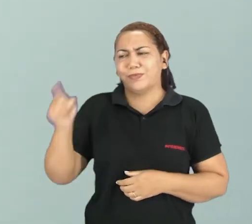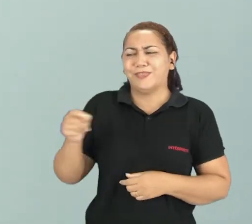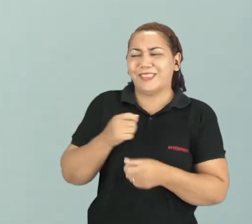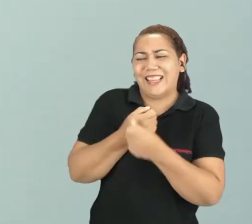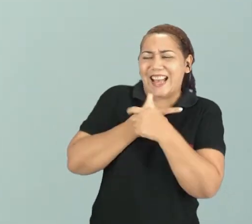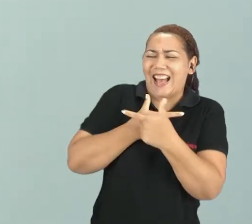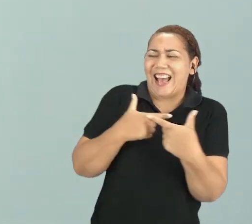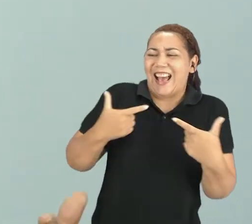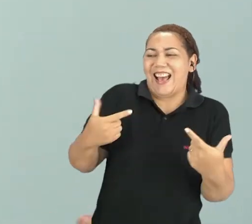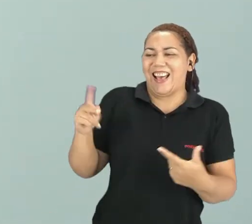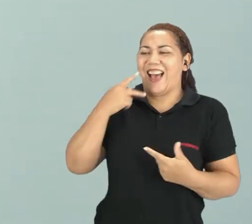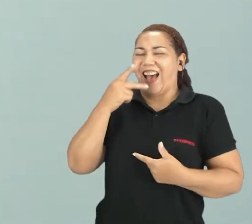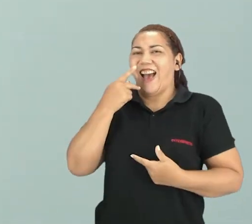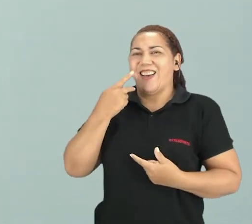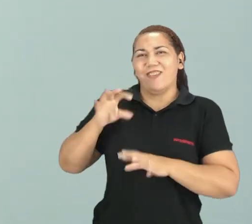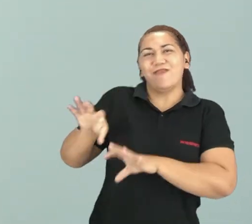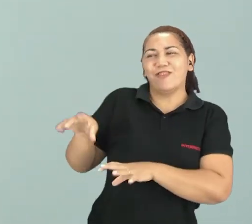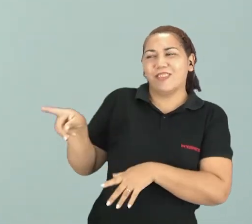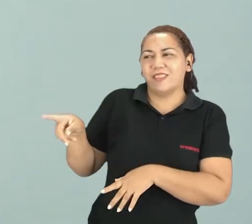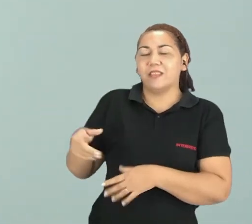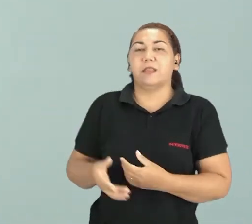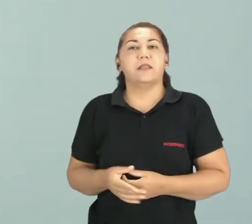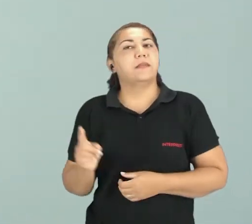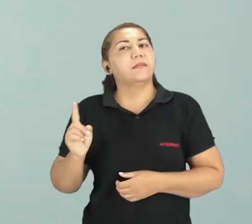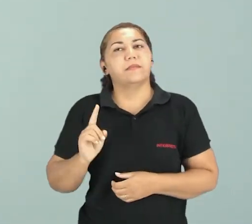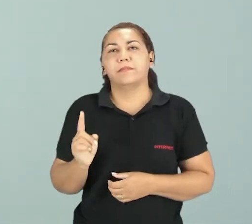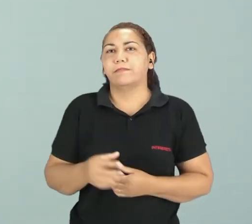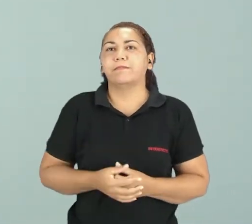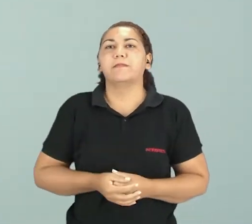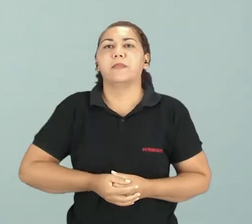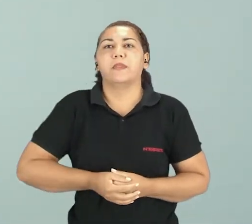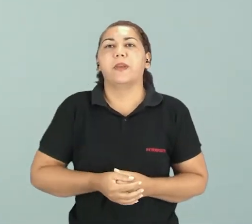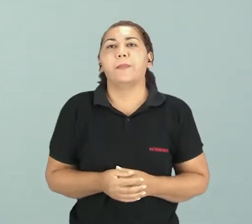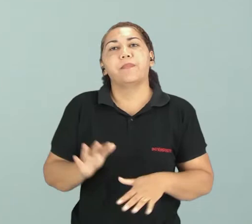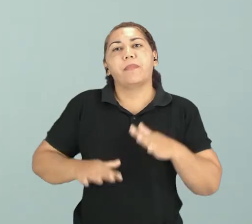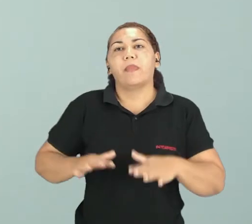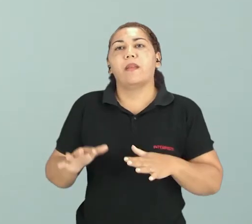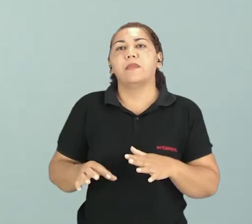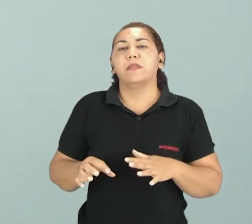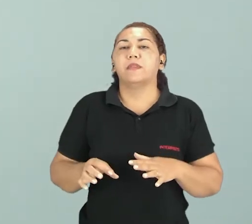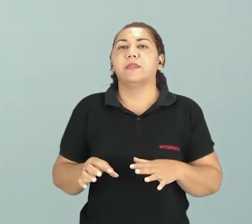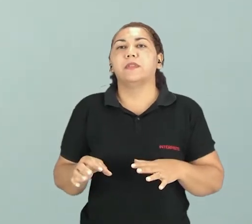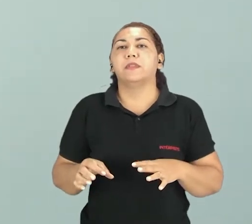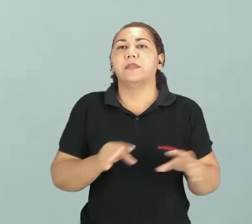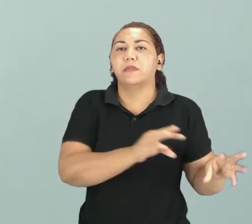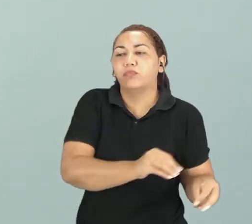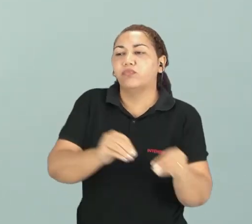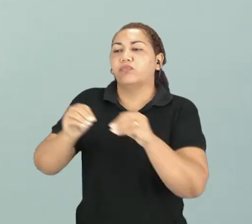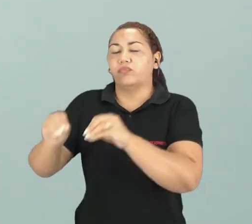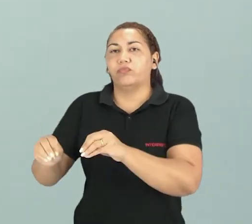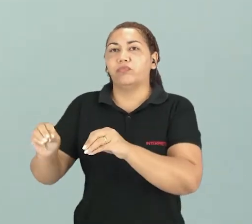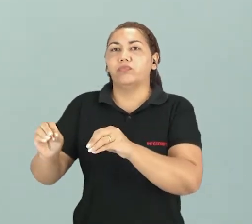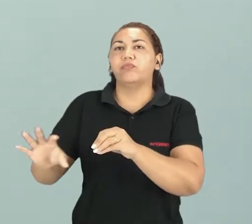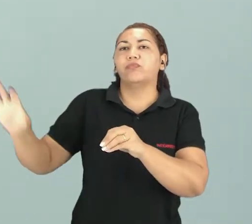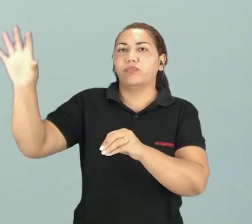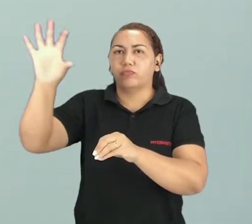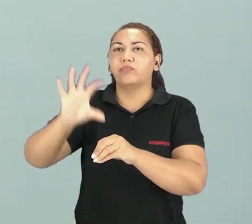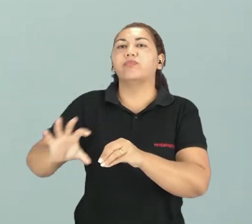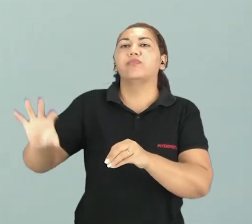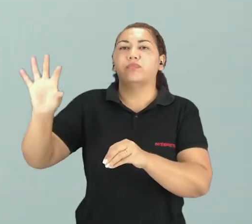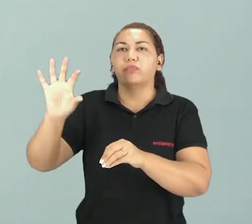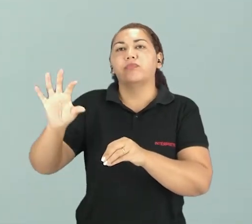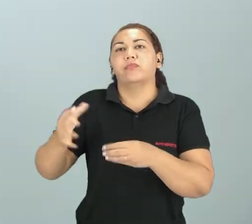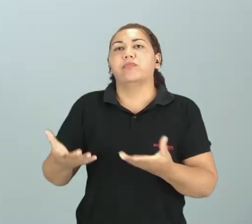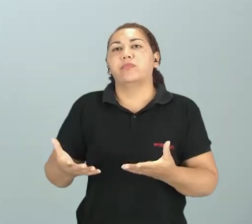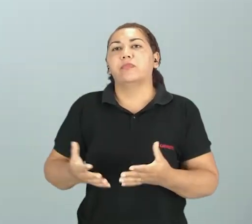com uma linguagem, ou até mesmo na região, principalmente quando ele vai de uma região para outra, como aconteceu comigo. A gente só tem que se adaptar. Como aconteceu